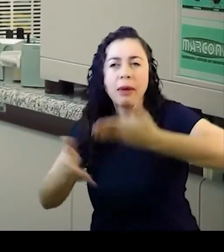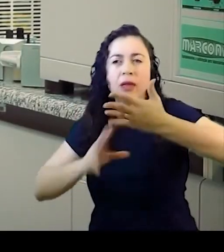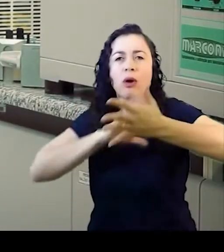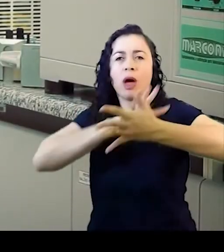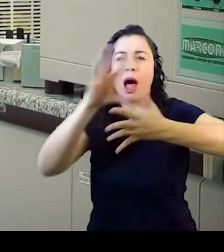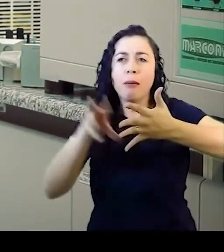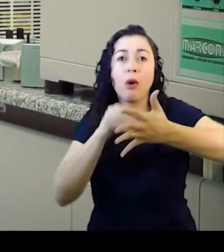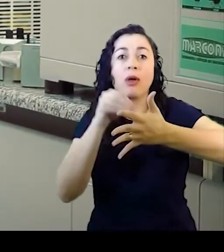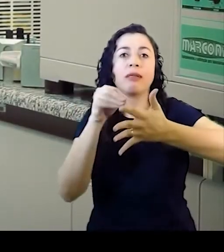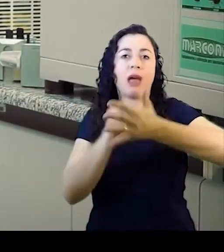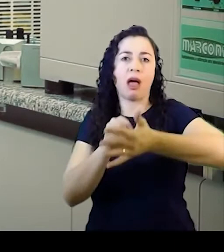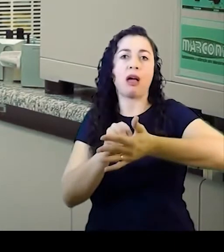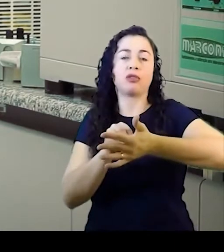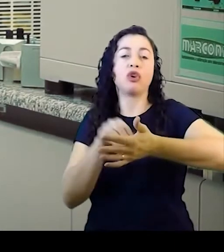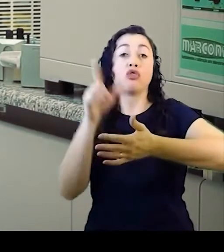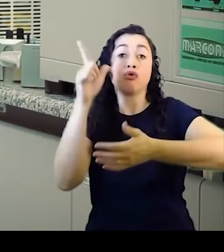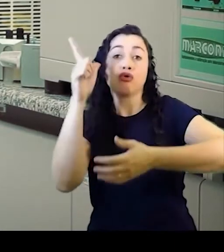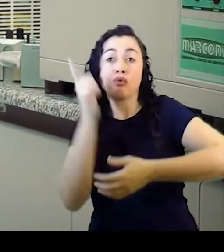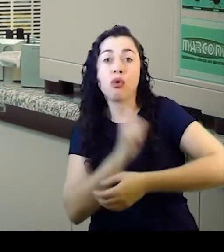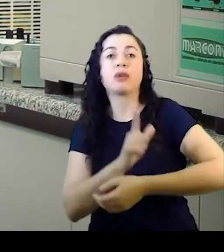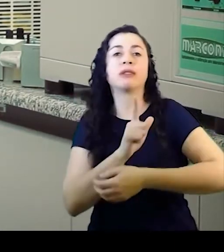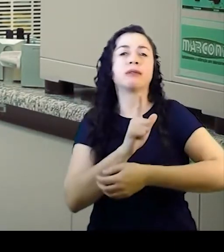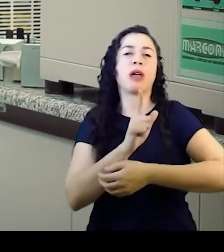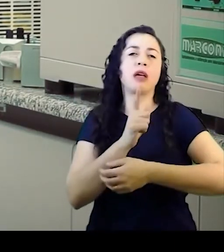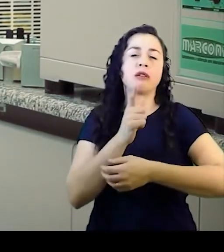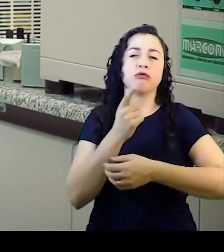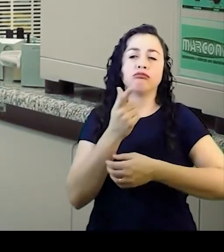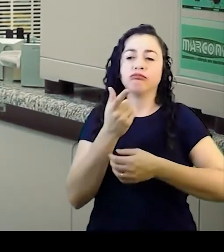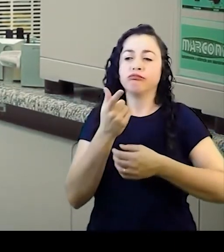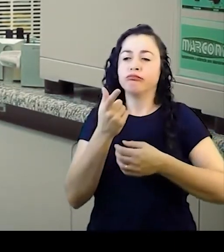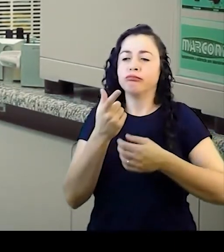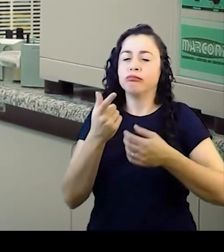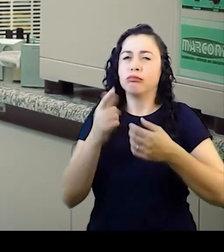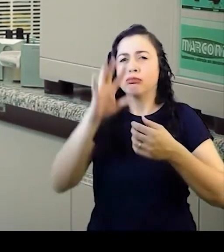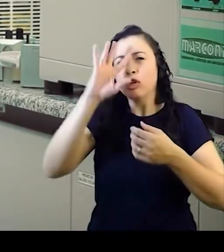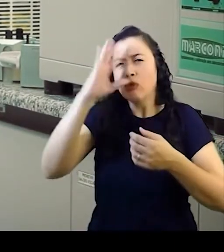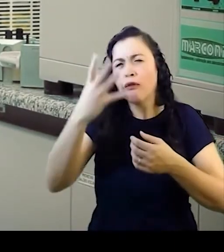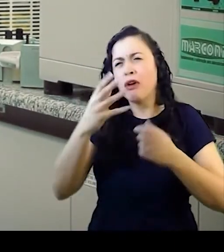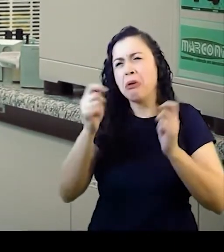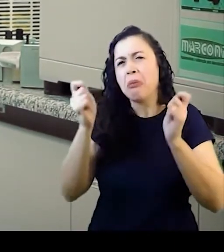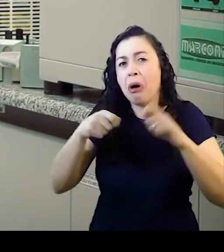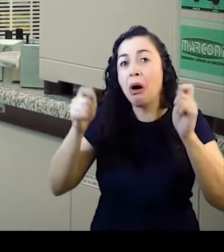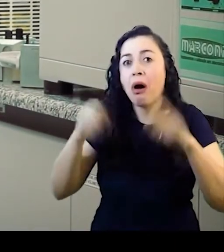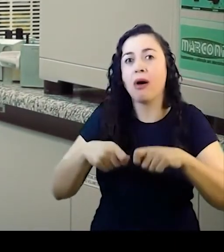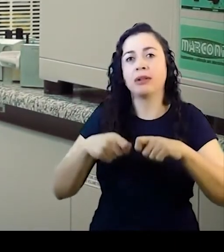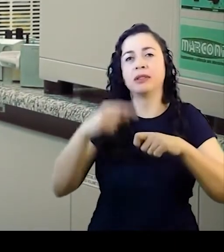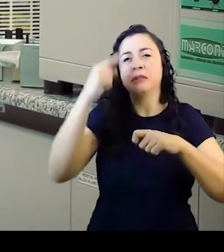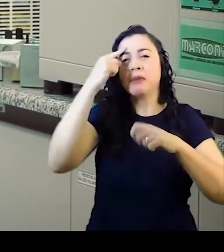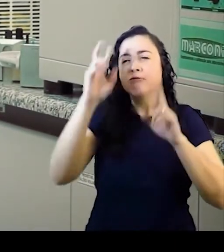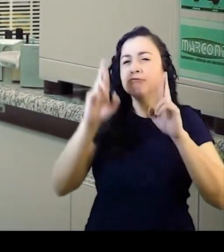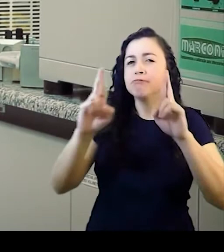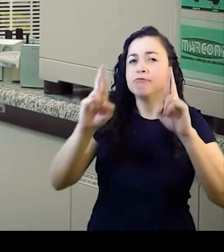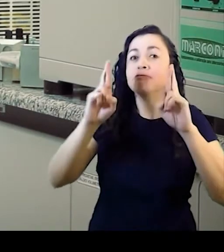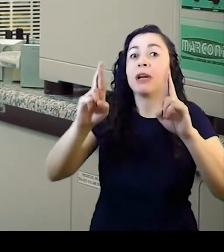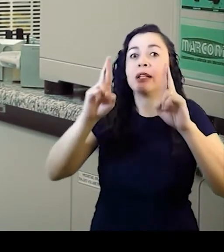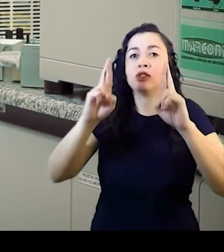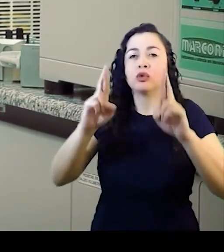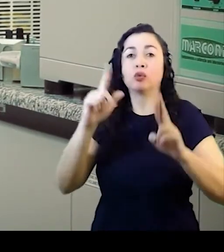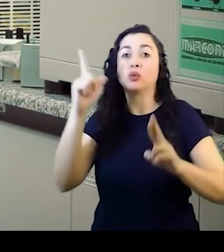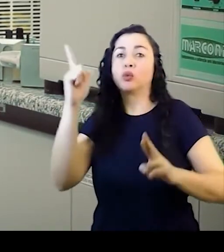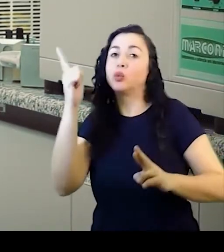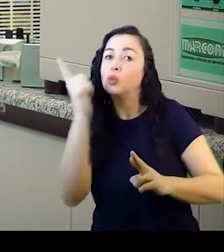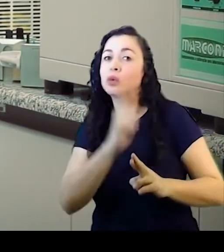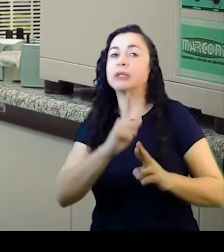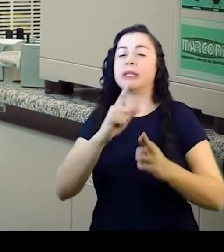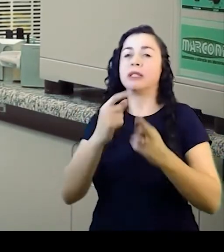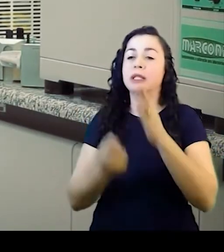que resultam em um fenômeno interessante, promissor, motivante, que chegam a ser um